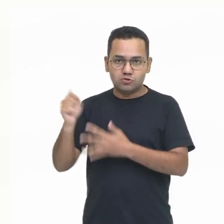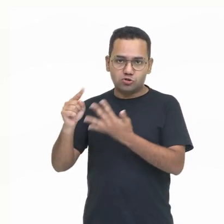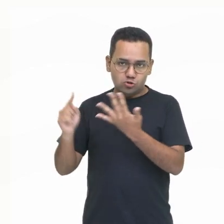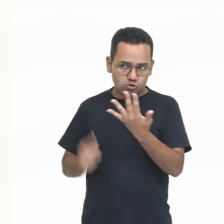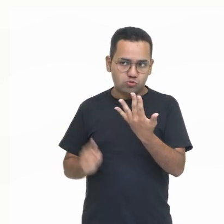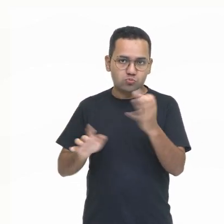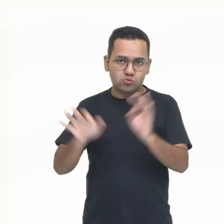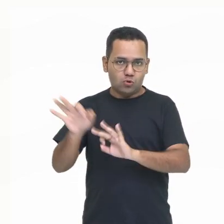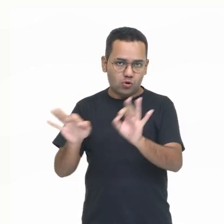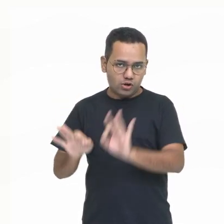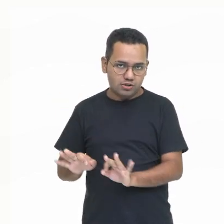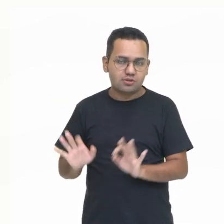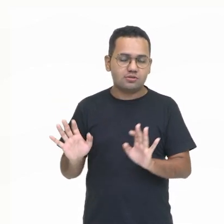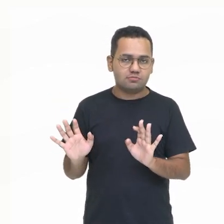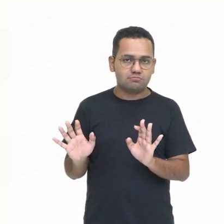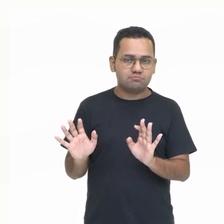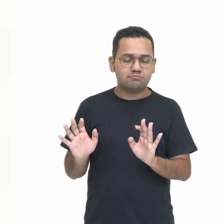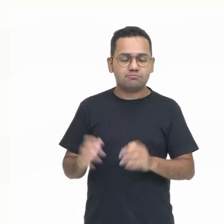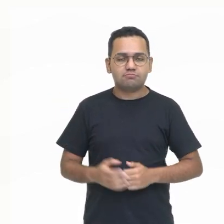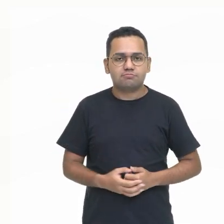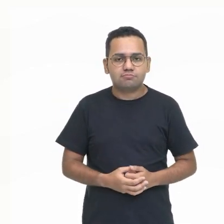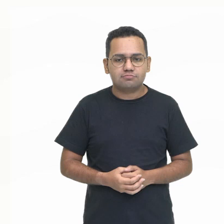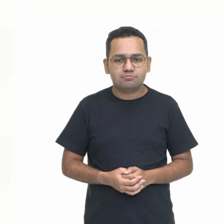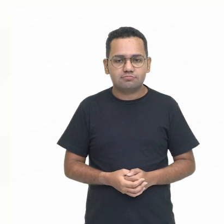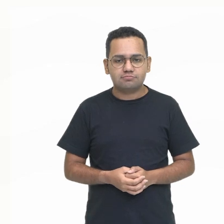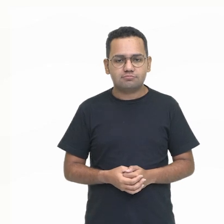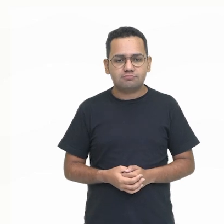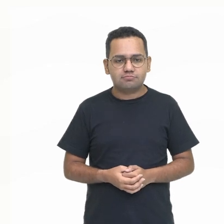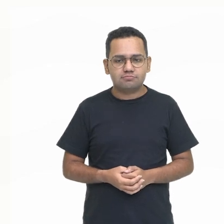um prato com